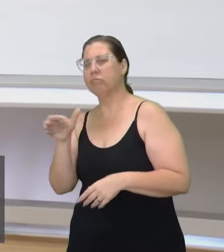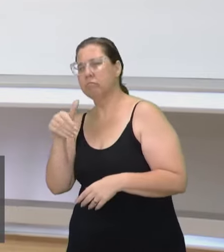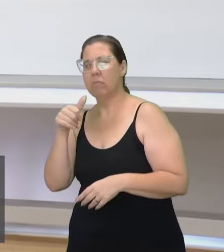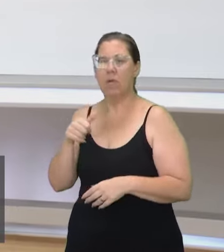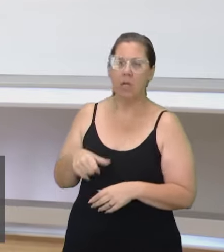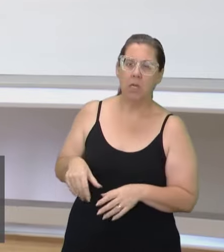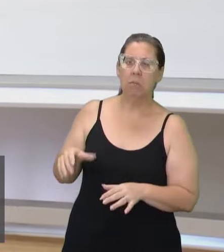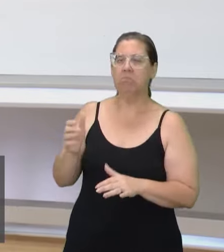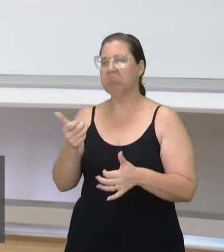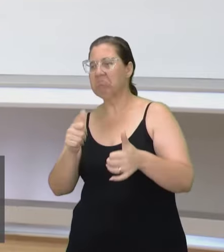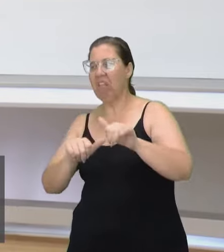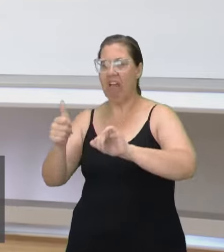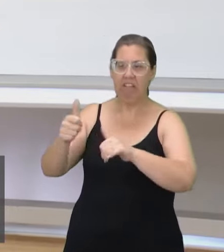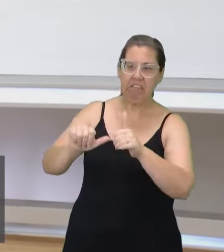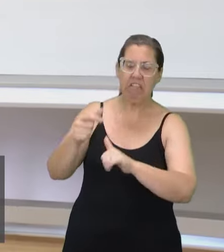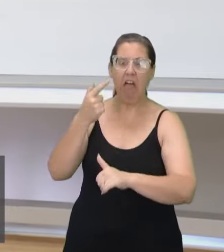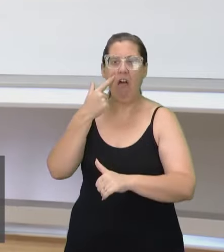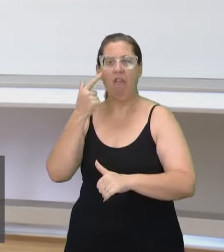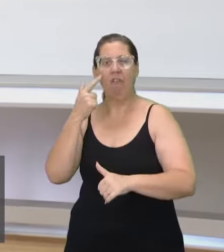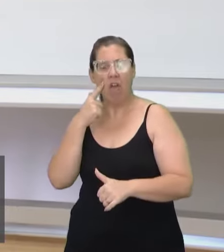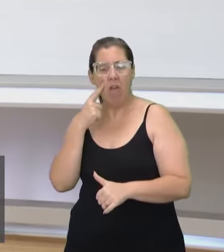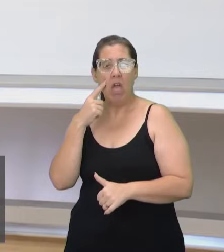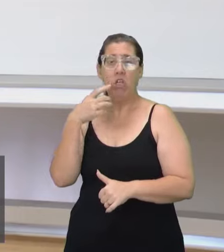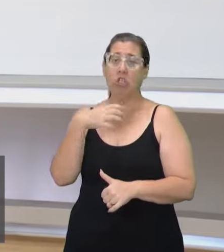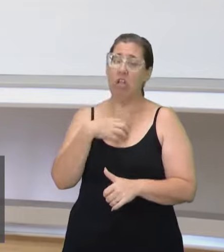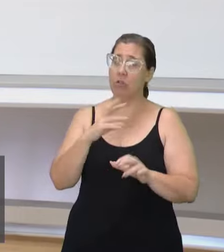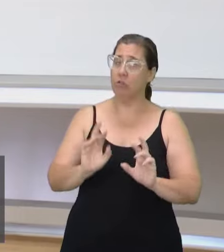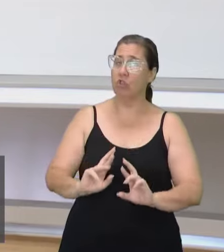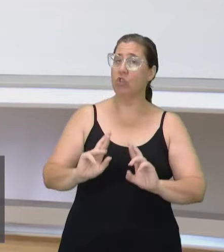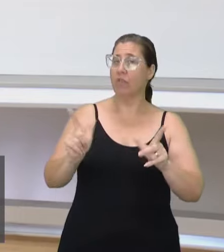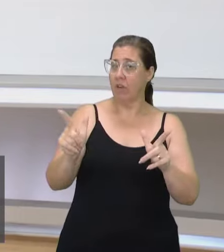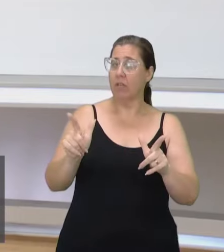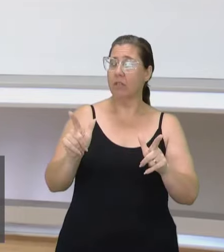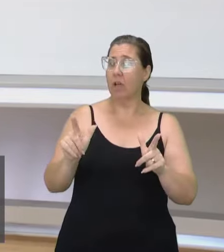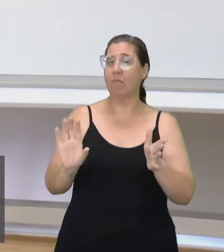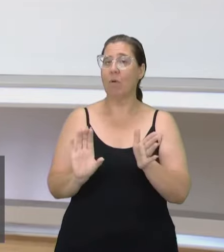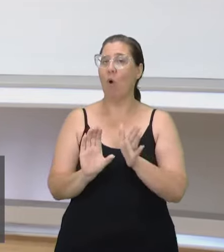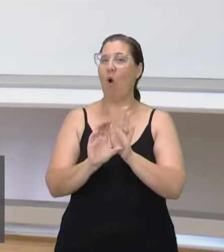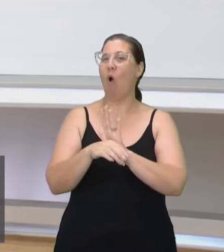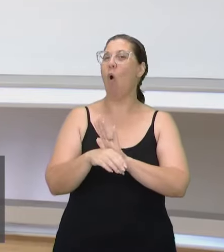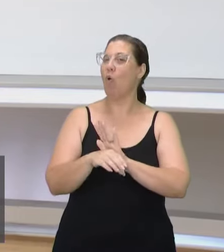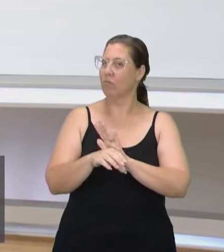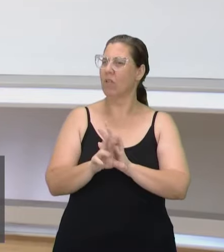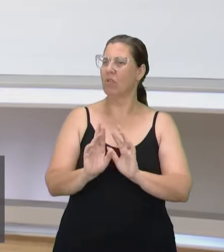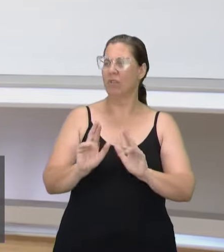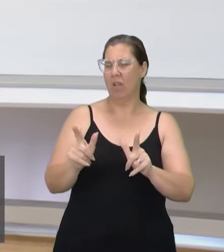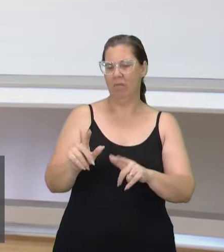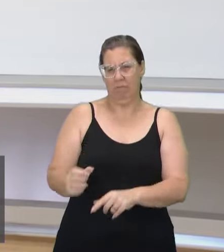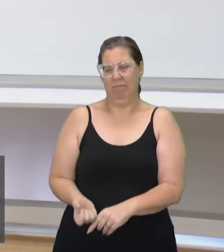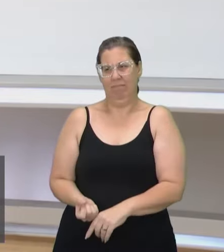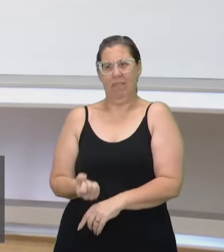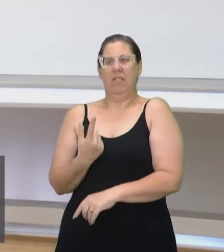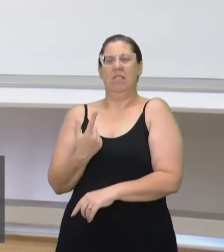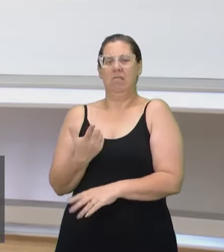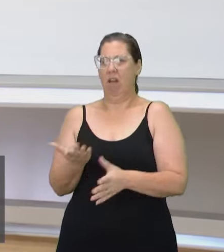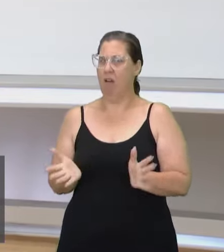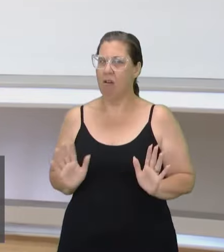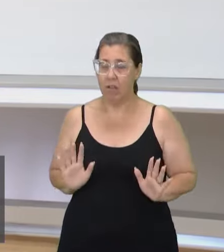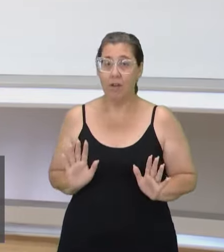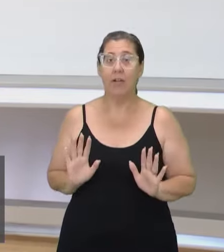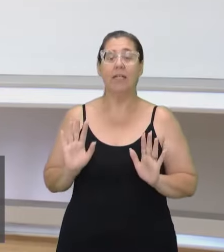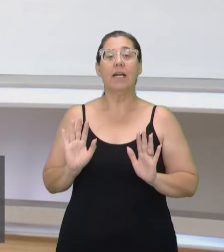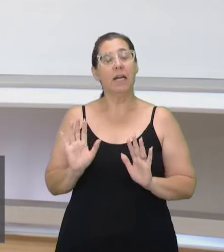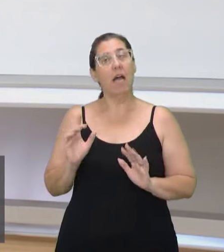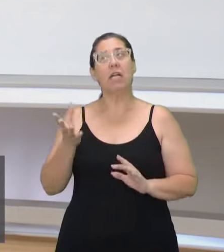perceber outras realidades, e daí entra um outro conceito importante que é o de estranhamento, né? Quando isso acontece, a